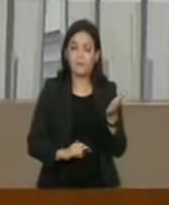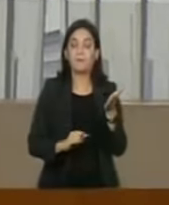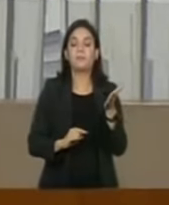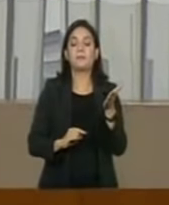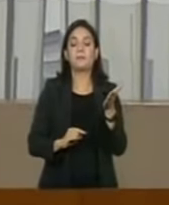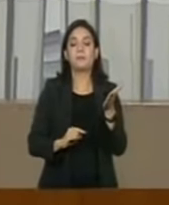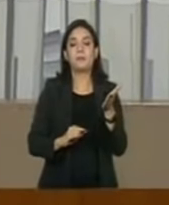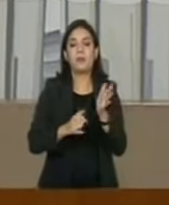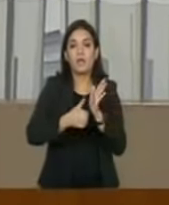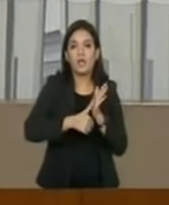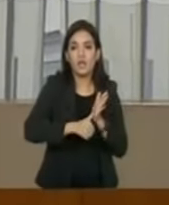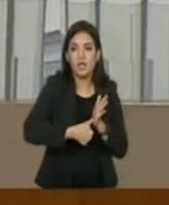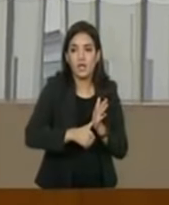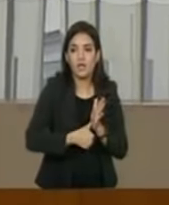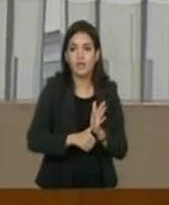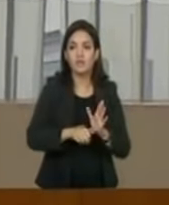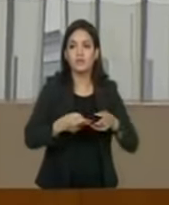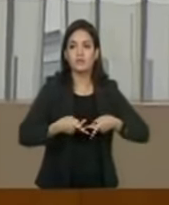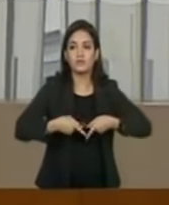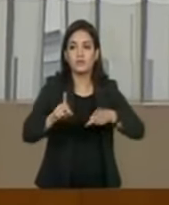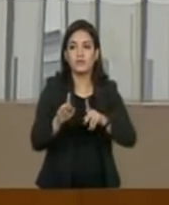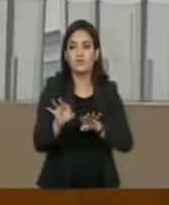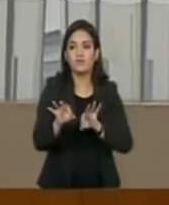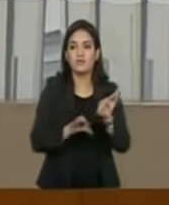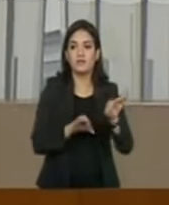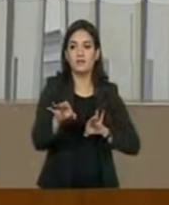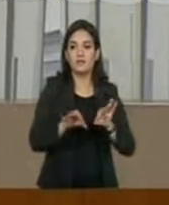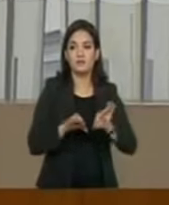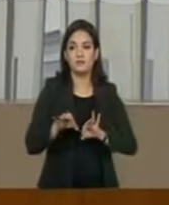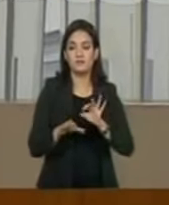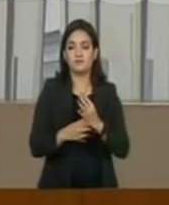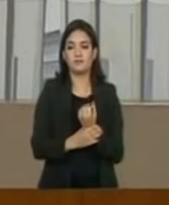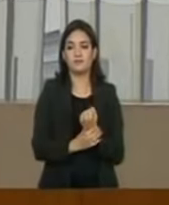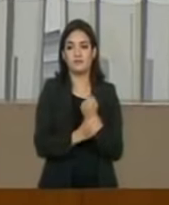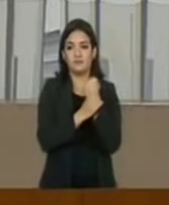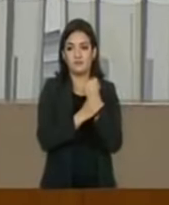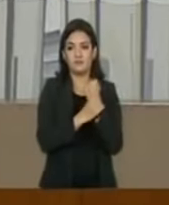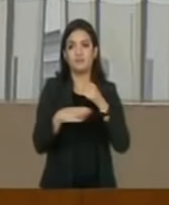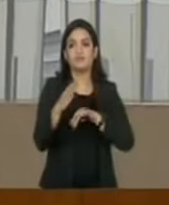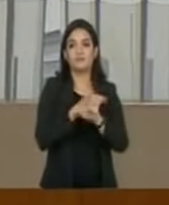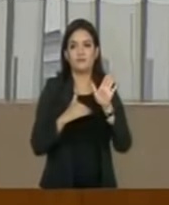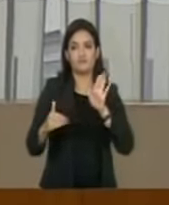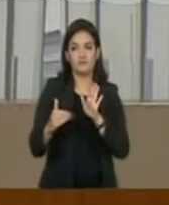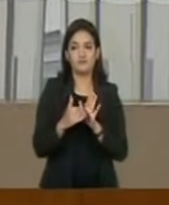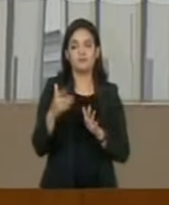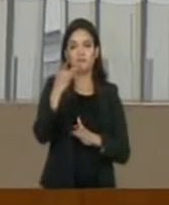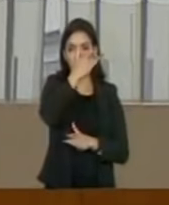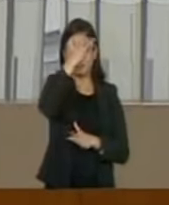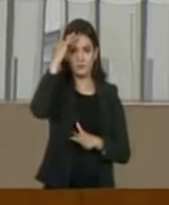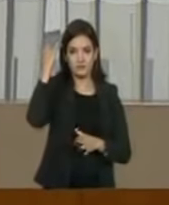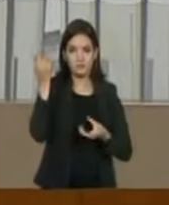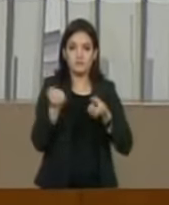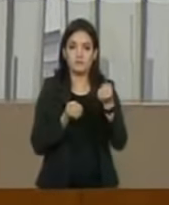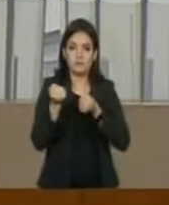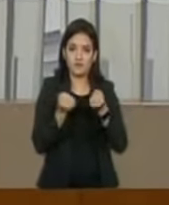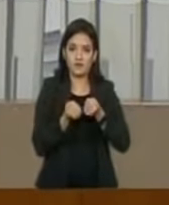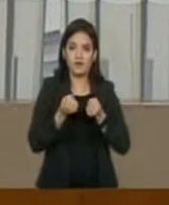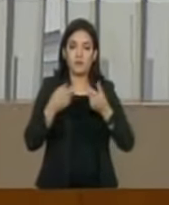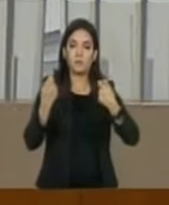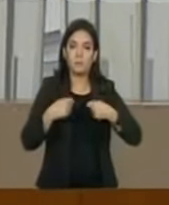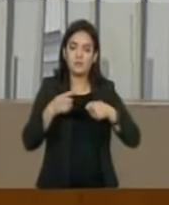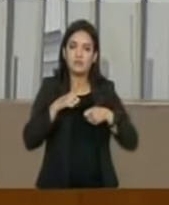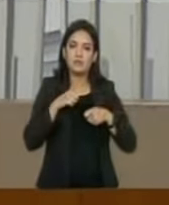identificação sejam encaminhados à organização da segurança todas as pessoas e veículos poderão ser submetidos à